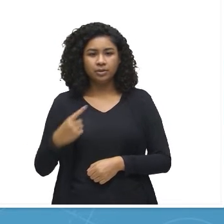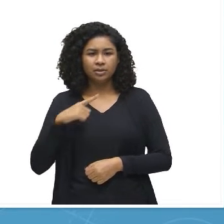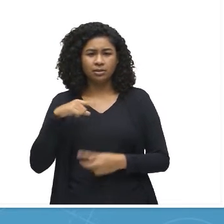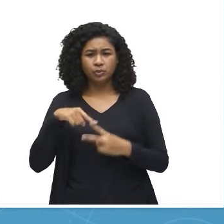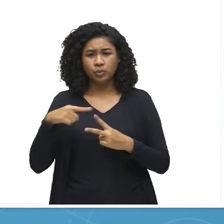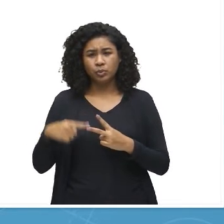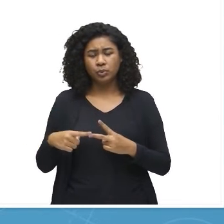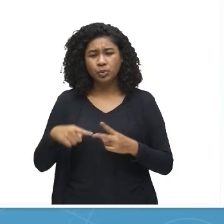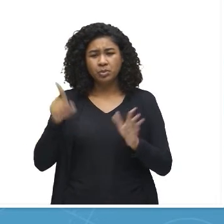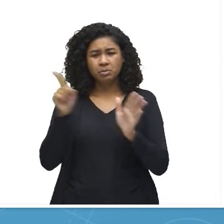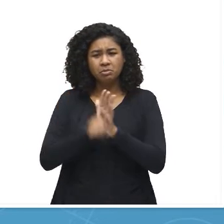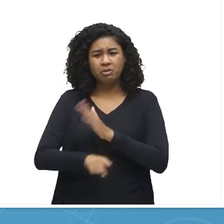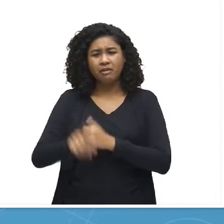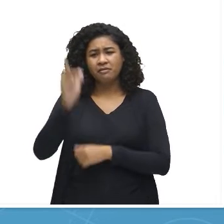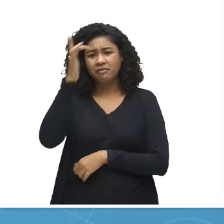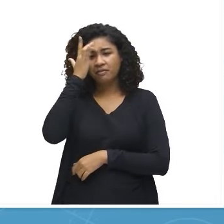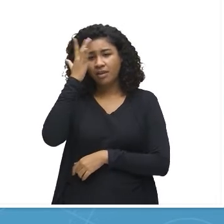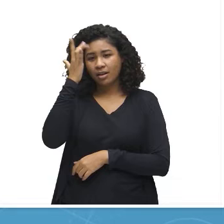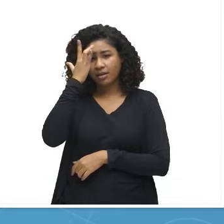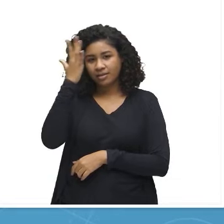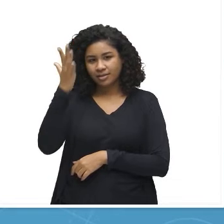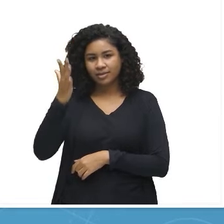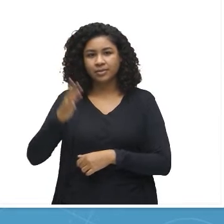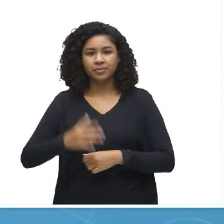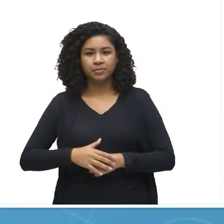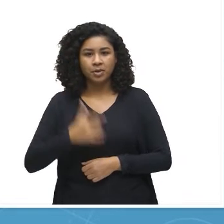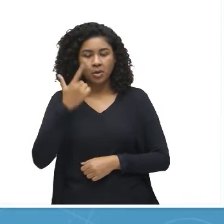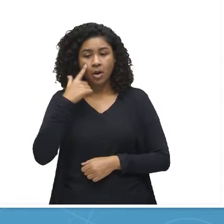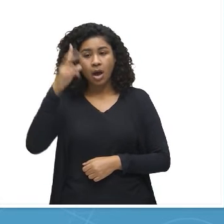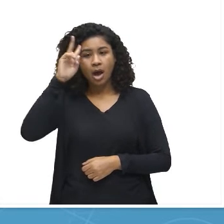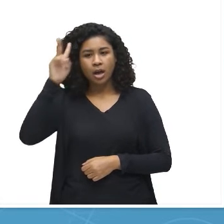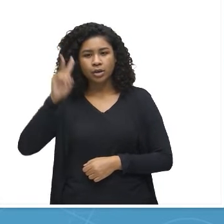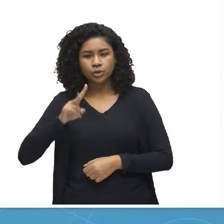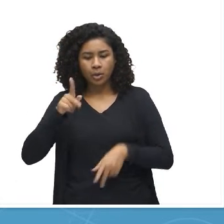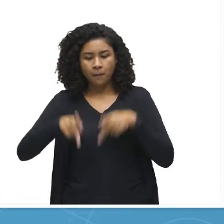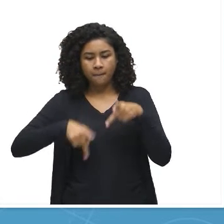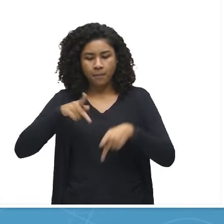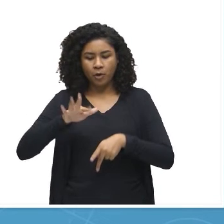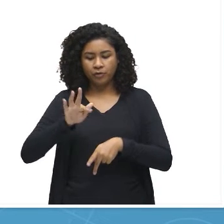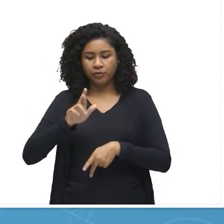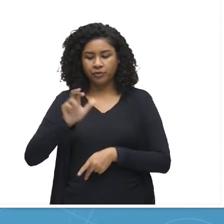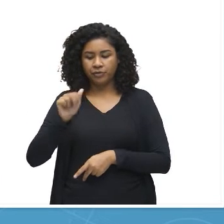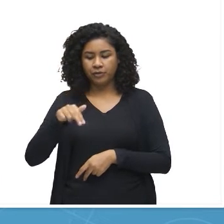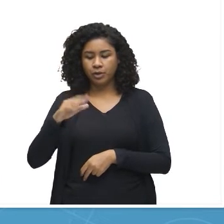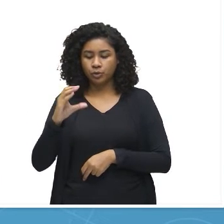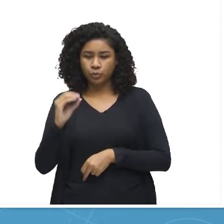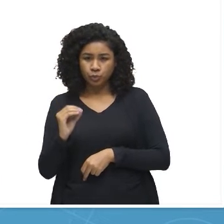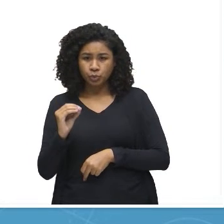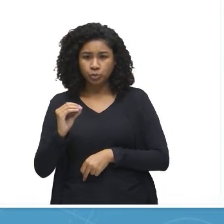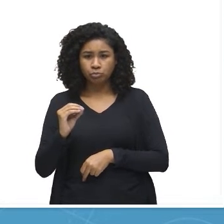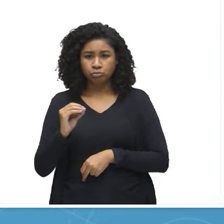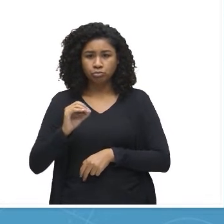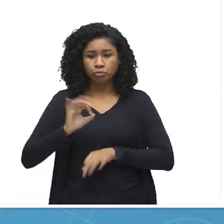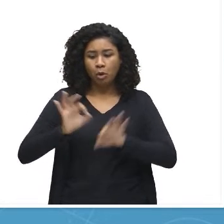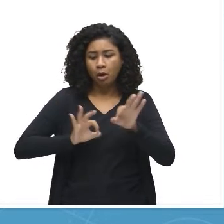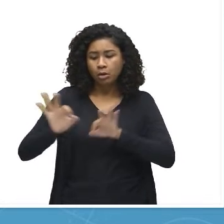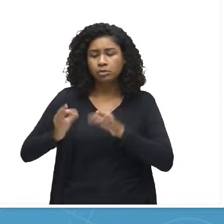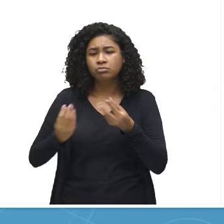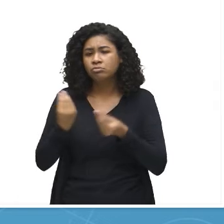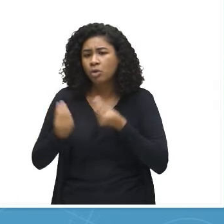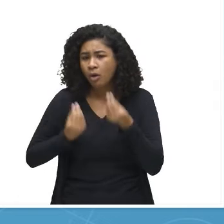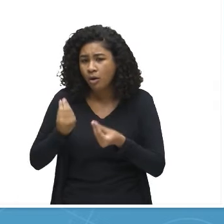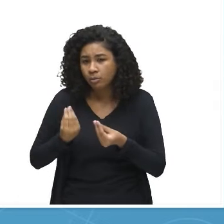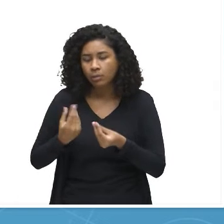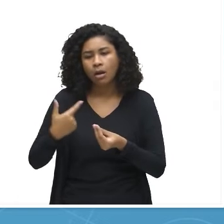perguntinhas fáceis, né? Como está dividida a história dos francos? Ai, gente, não é possível que vocês não vão lembrar, né?